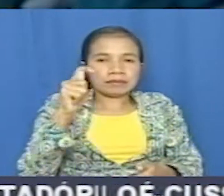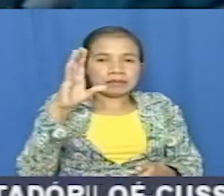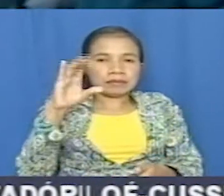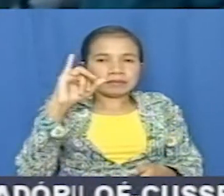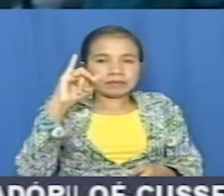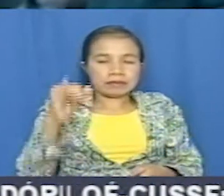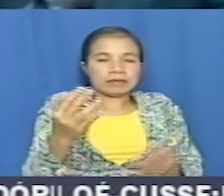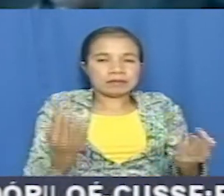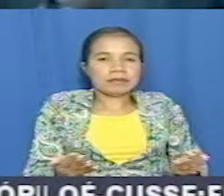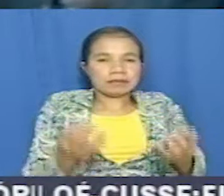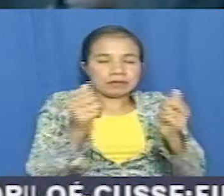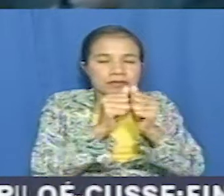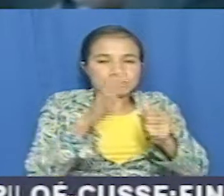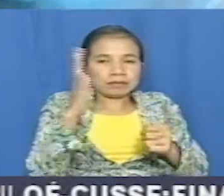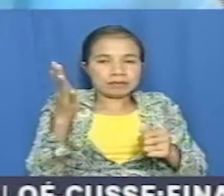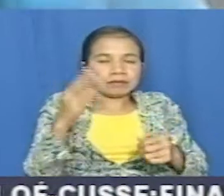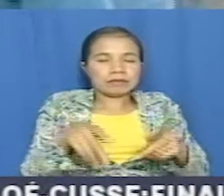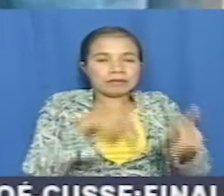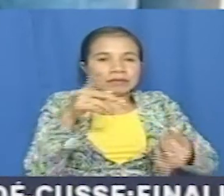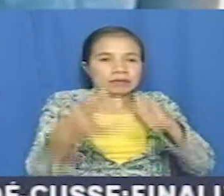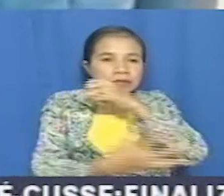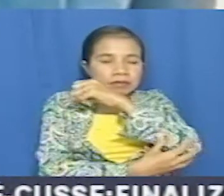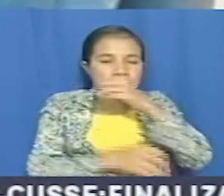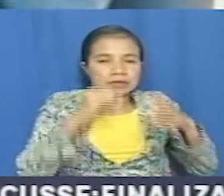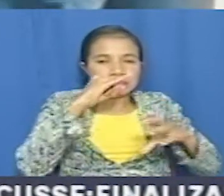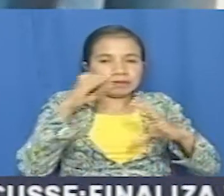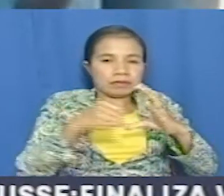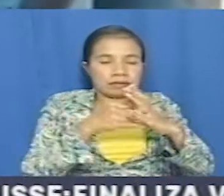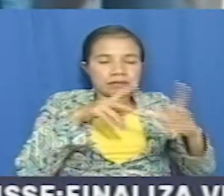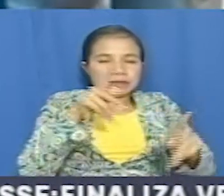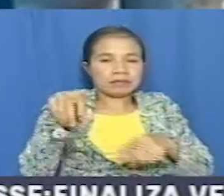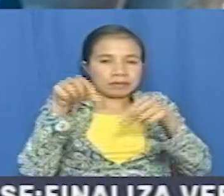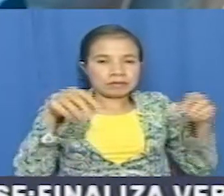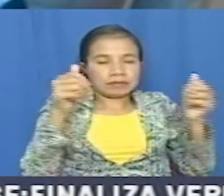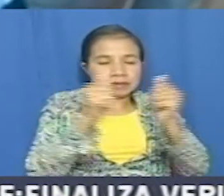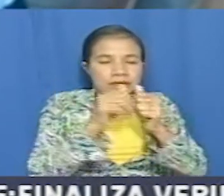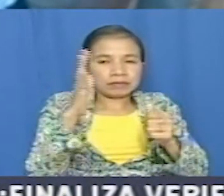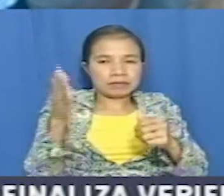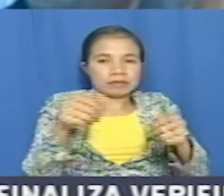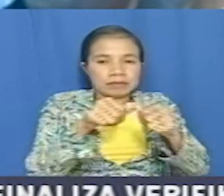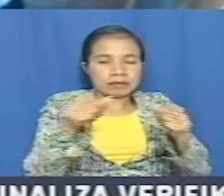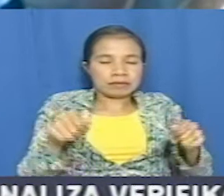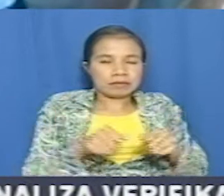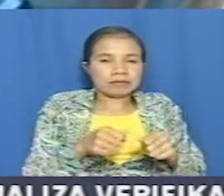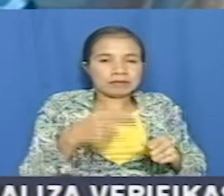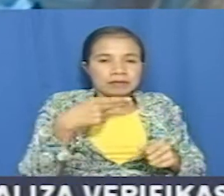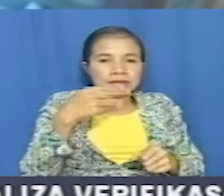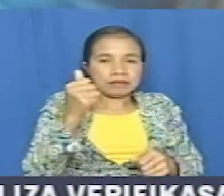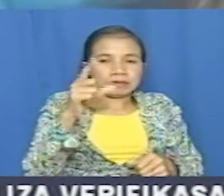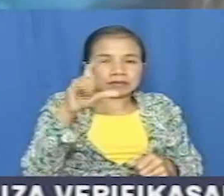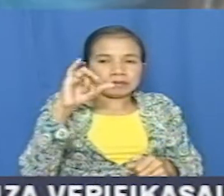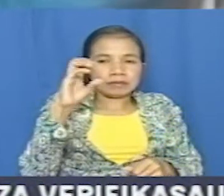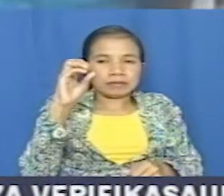Saka Limanulu Bakibit Laik, inclui ema deficiência Hamutuk na Limanulu e aldeia Halidolar Sukuhera,